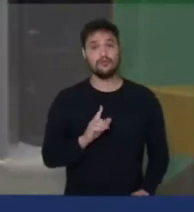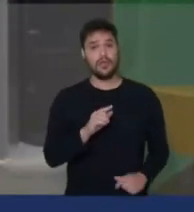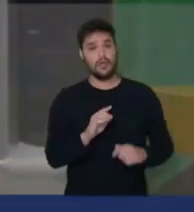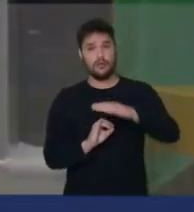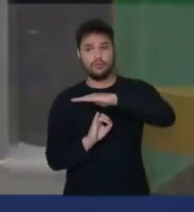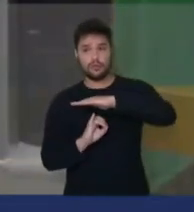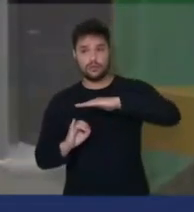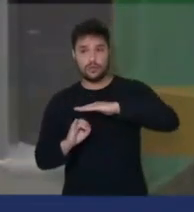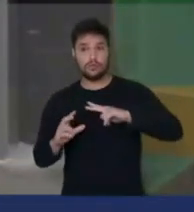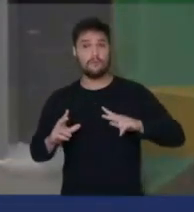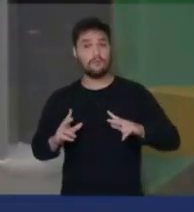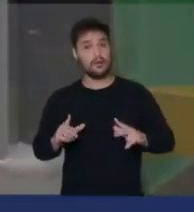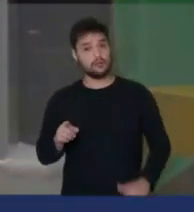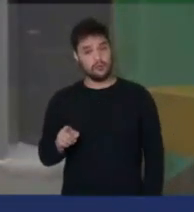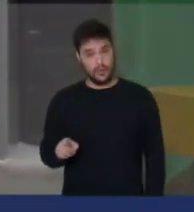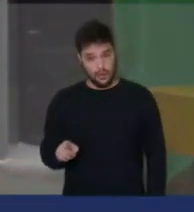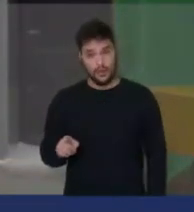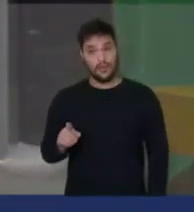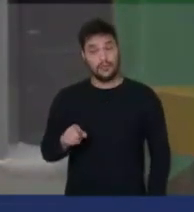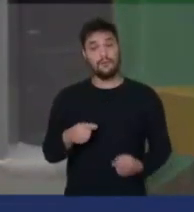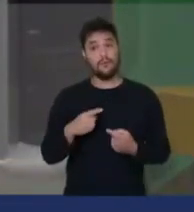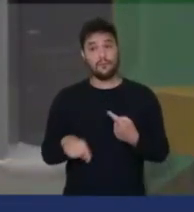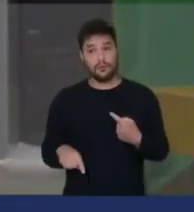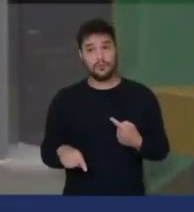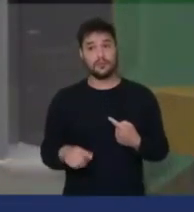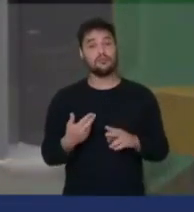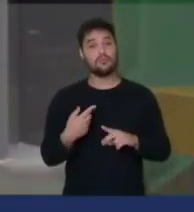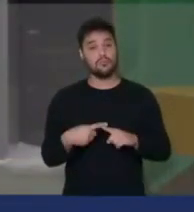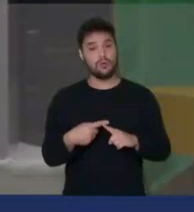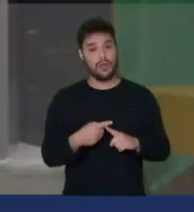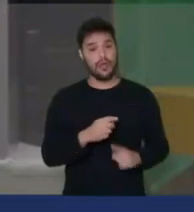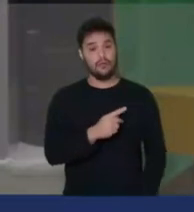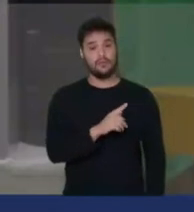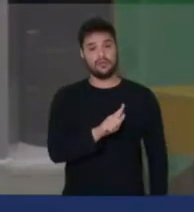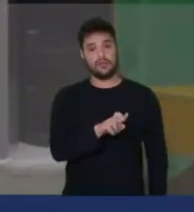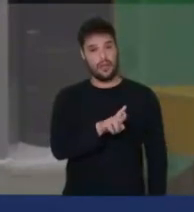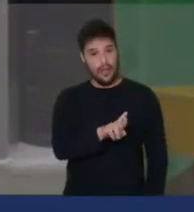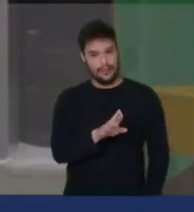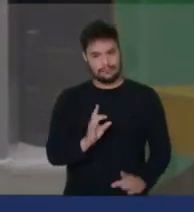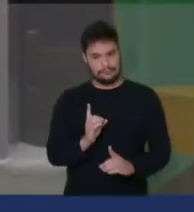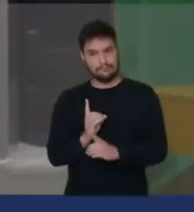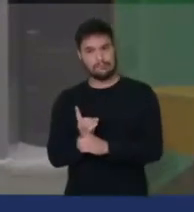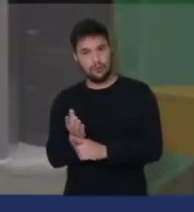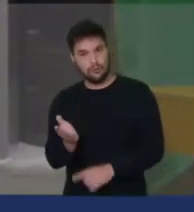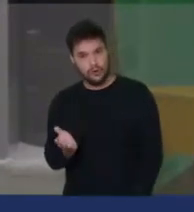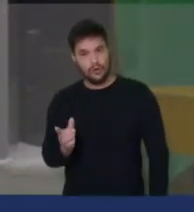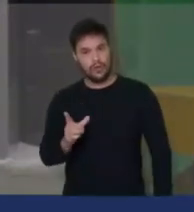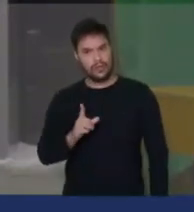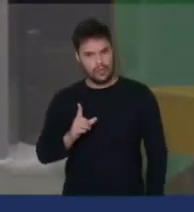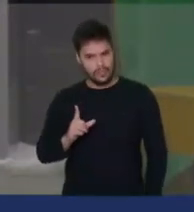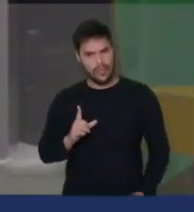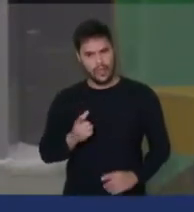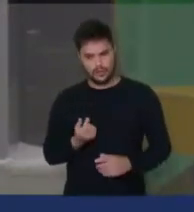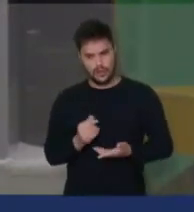fundação privada. E foi impedido disso graças à Procuradoria-Geral da República, que descobriu que haveria um desvio de